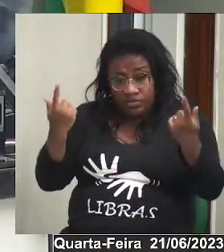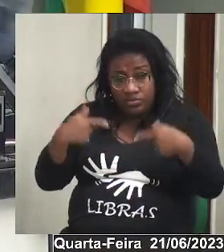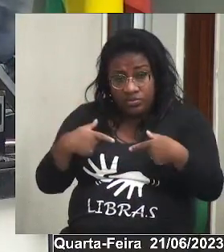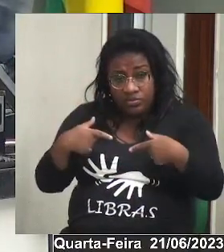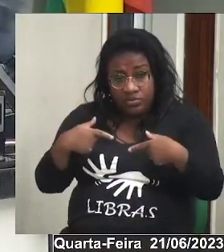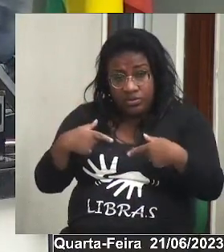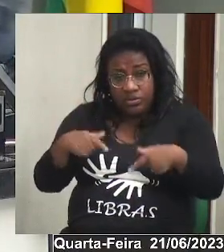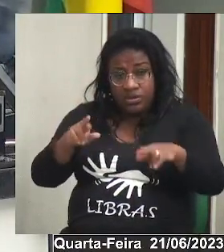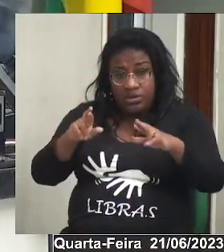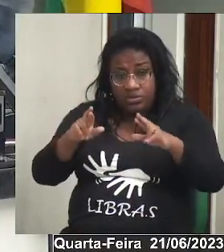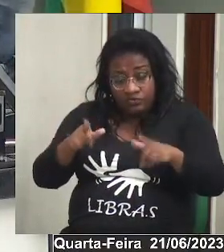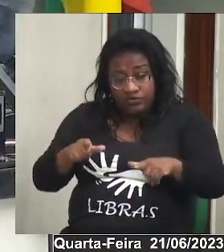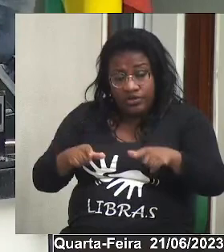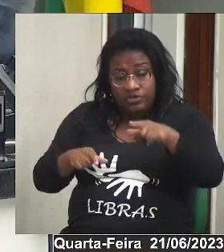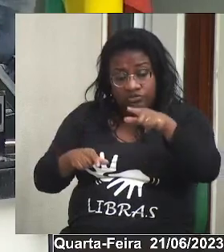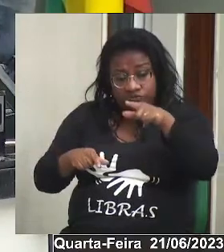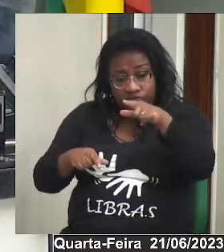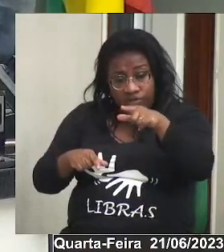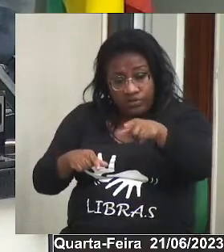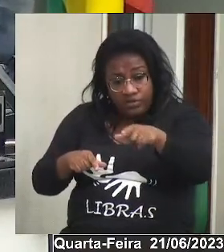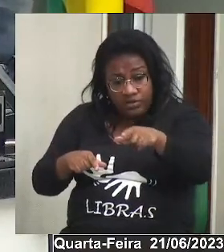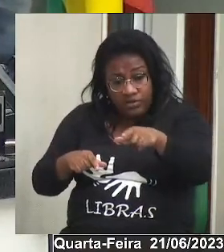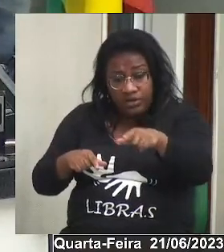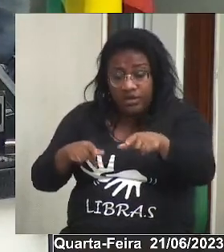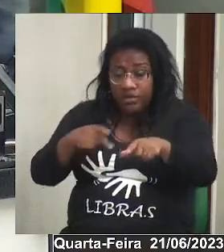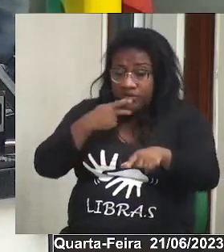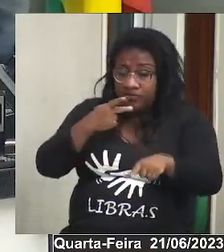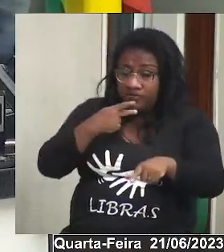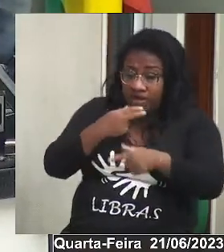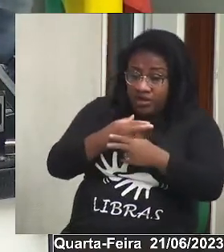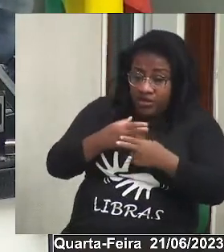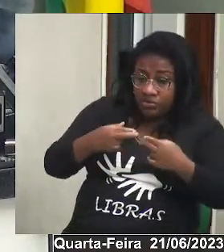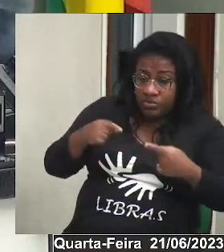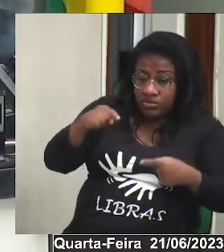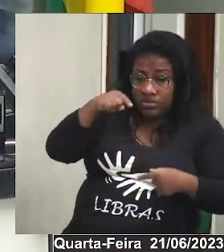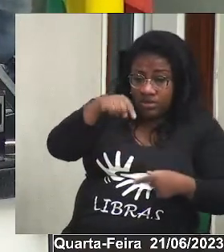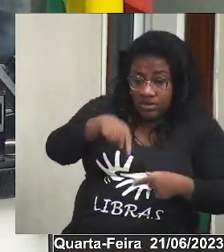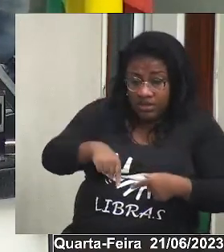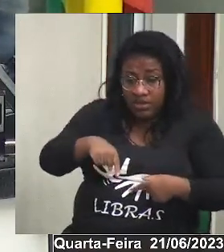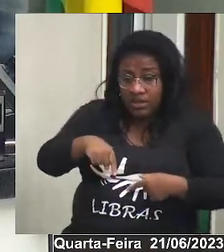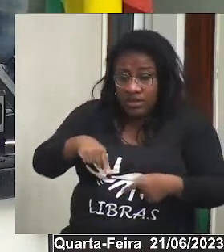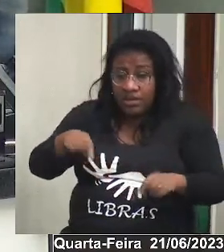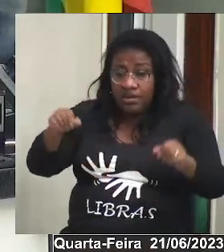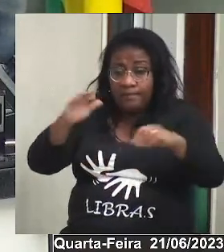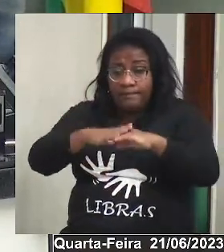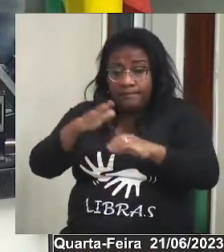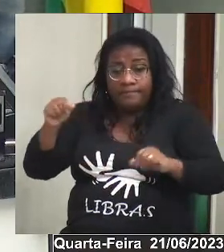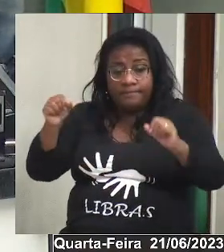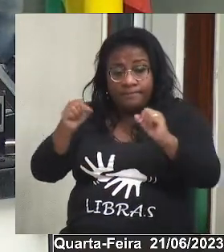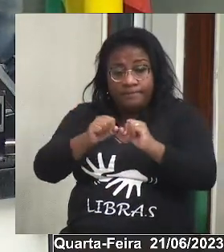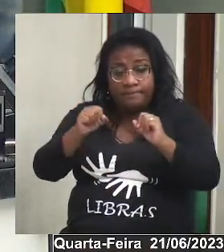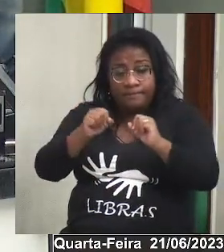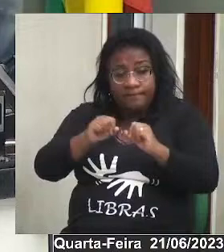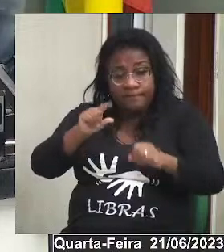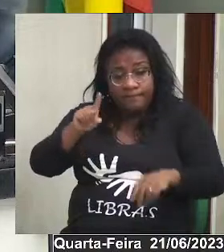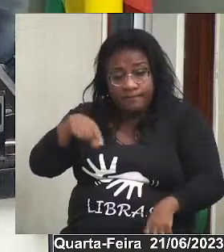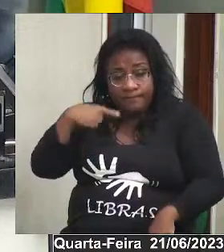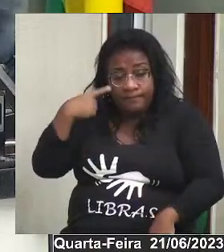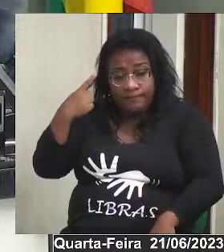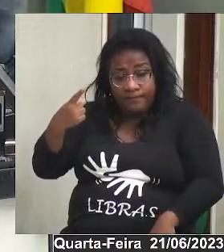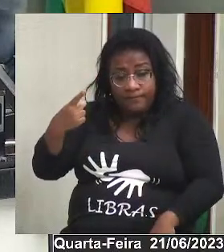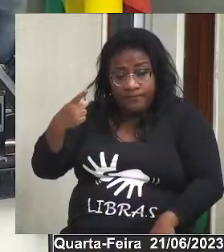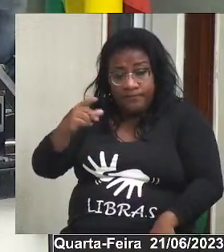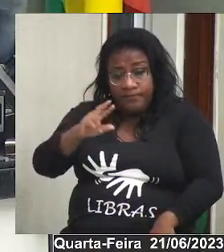contra. Diferente do senhor, que prega uma coisa e fala outra. Essa é a